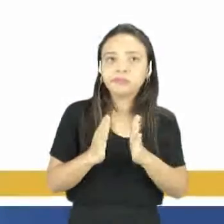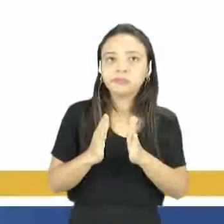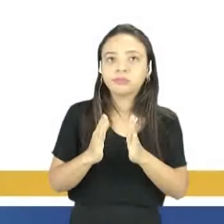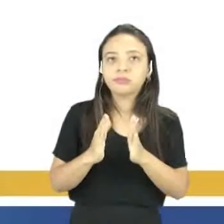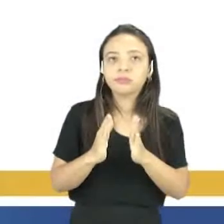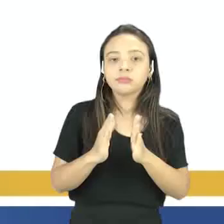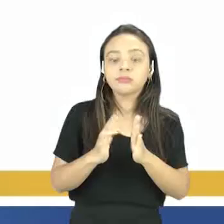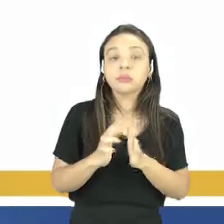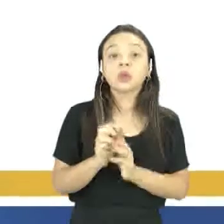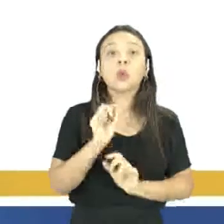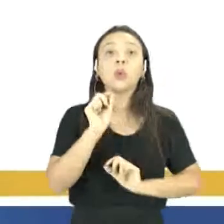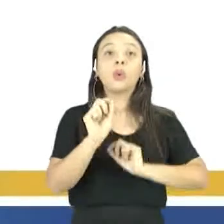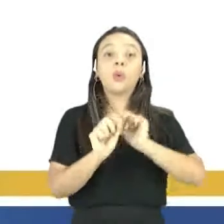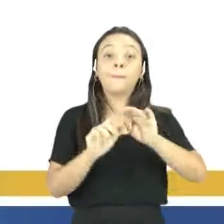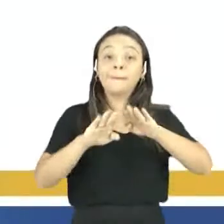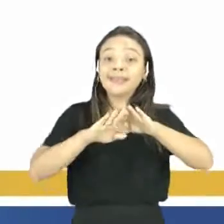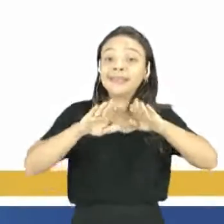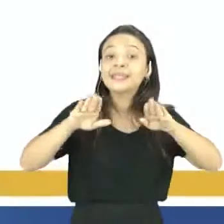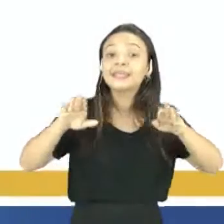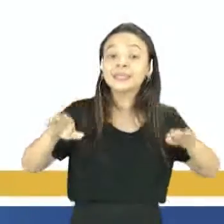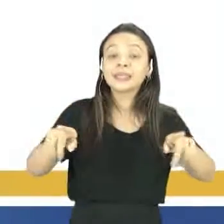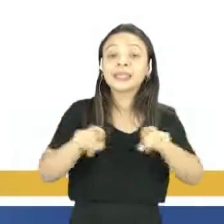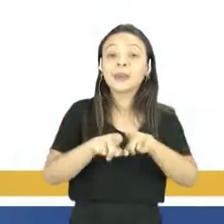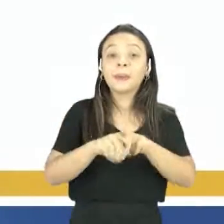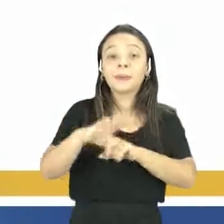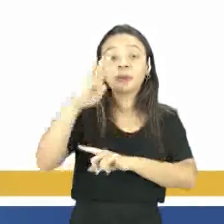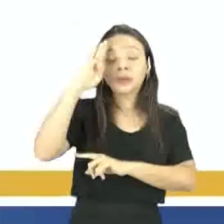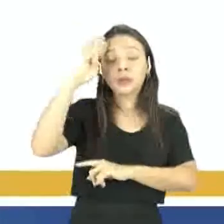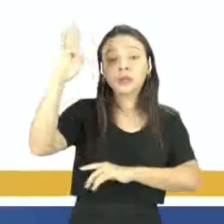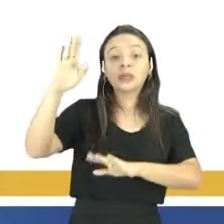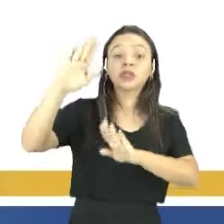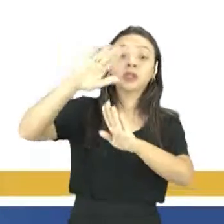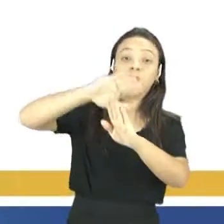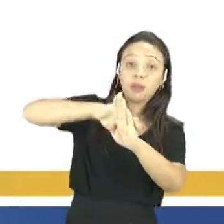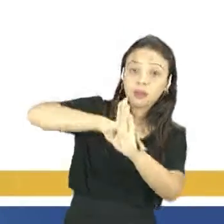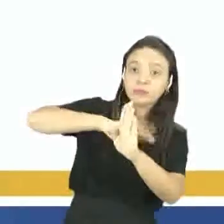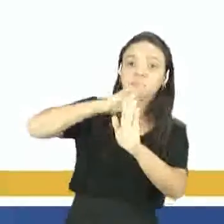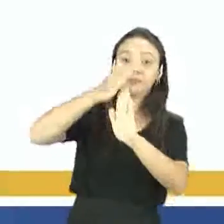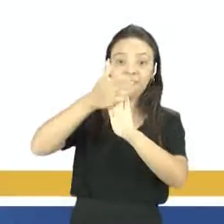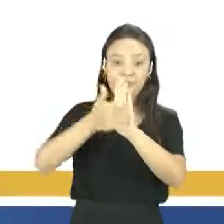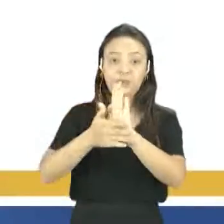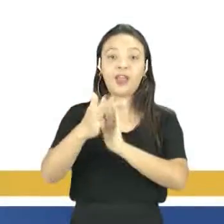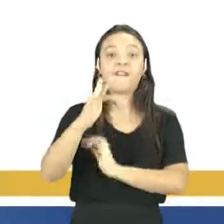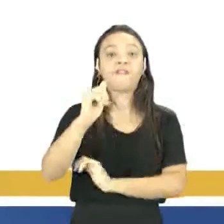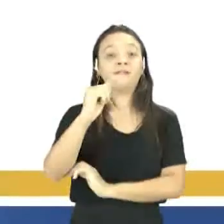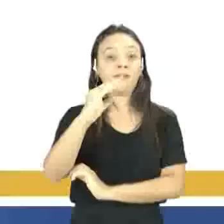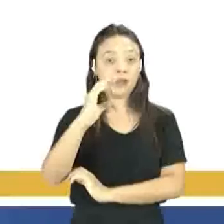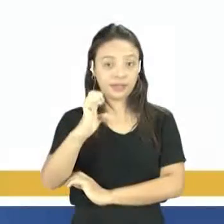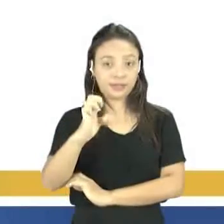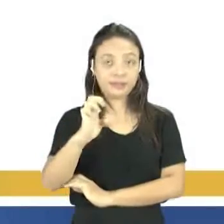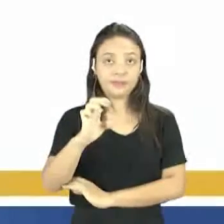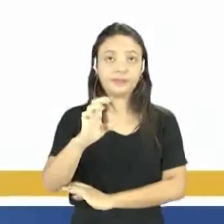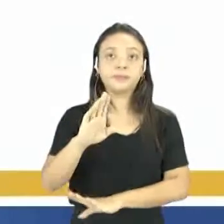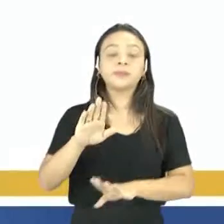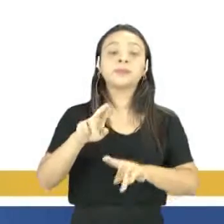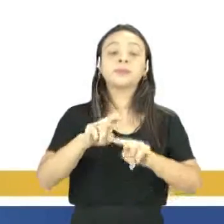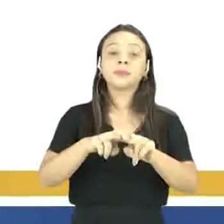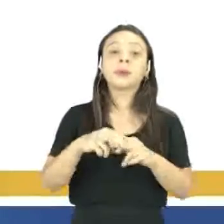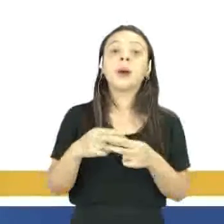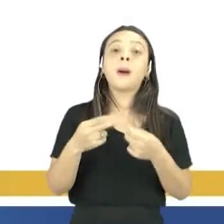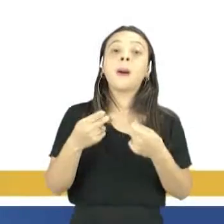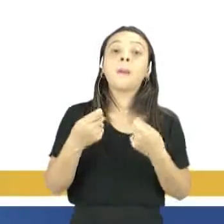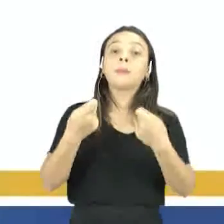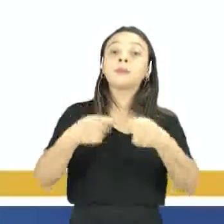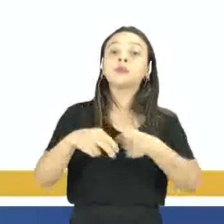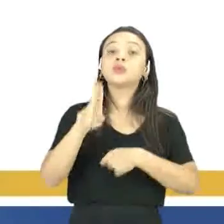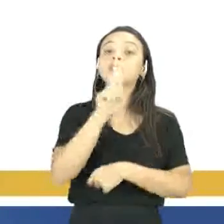secções planas delas, né, e principalmente das suas faces, das suas tampas. Assim a gente pode aplicar todos